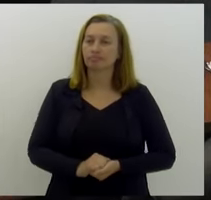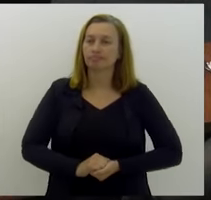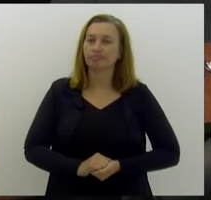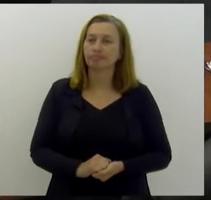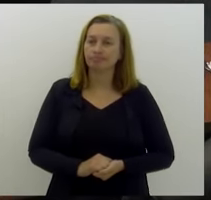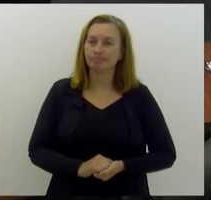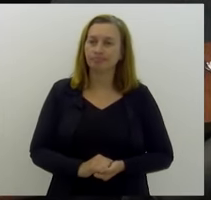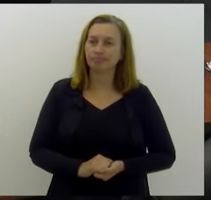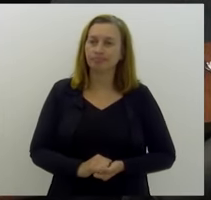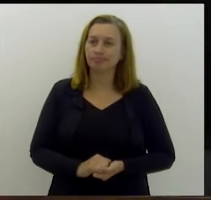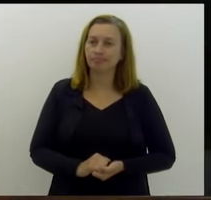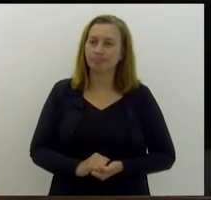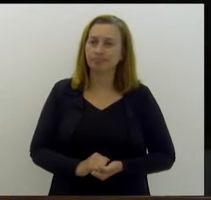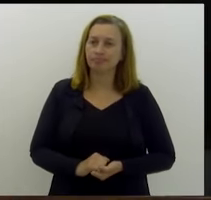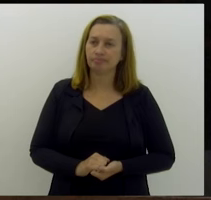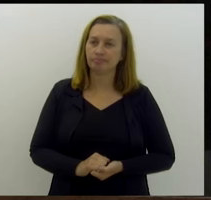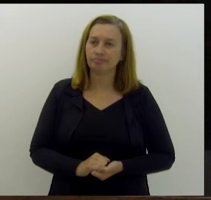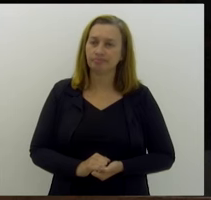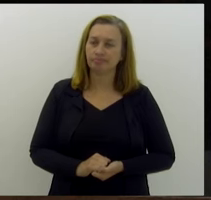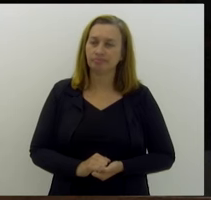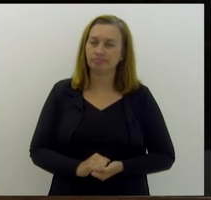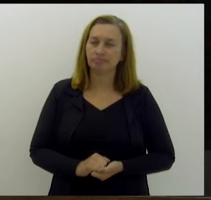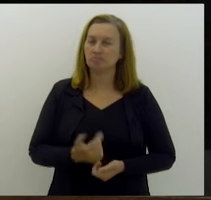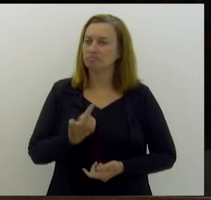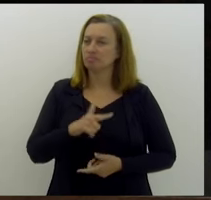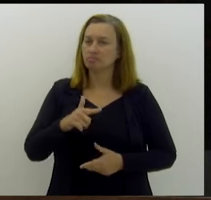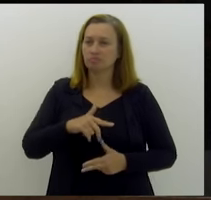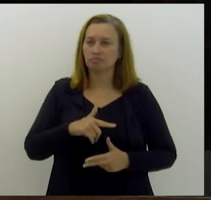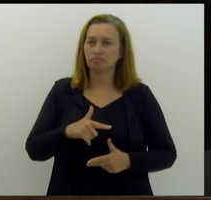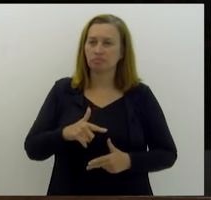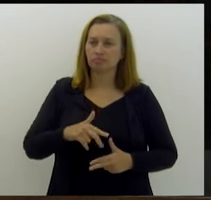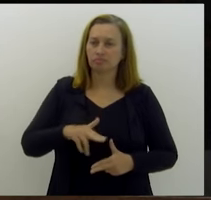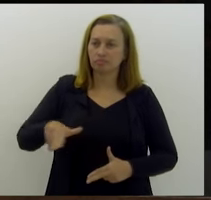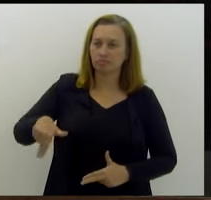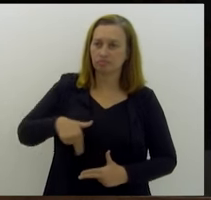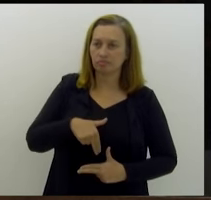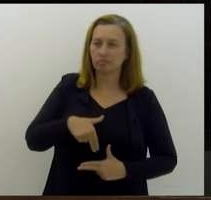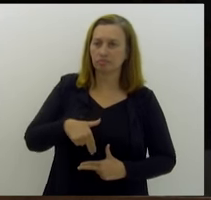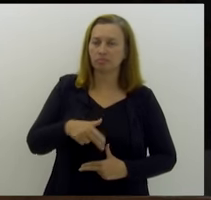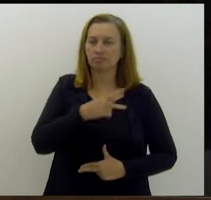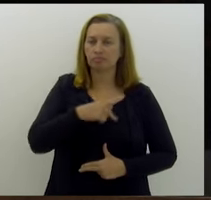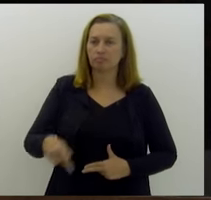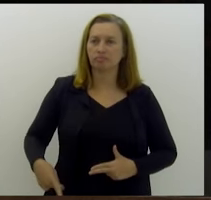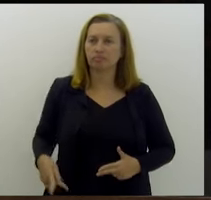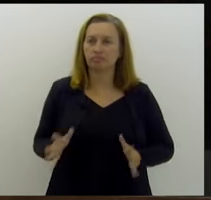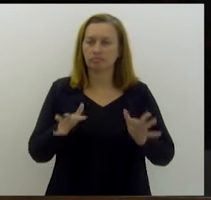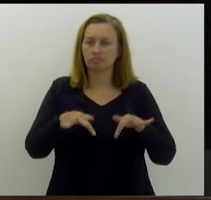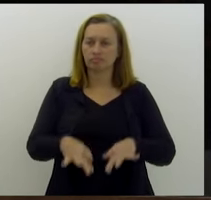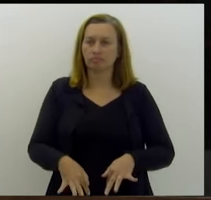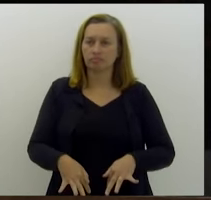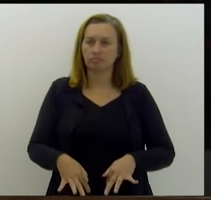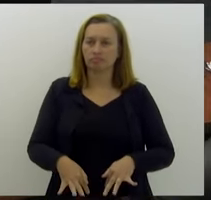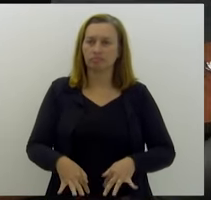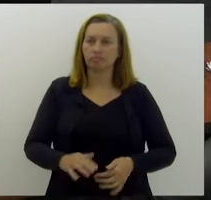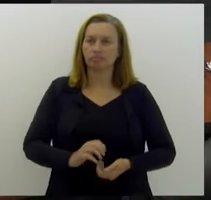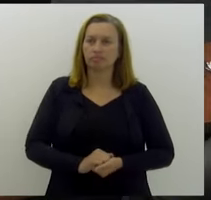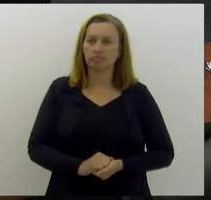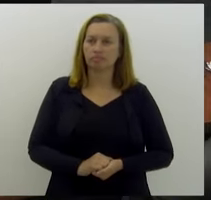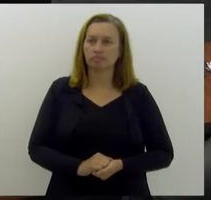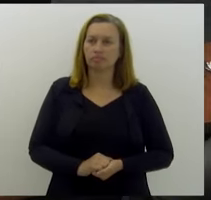esquemas Obrigado Deputado Flávio serafine não havendo mais orador inscrito a presidência encerra a presente